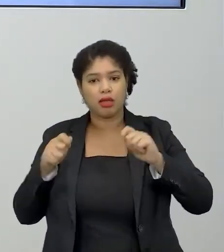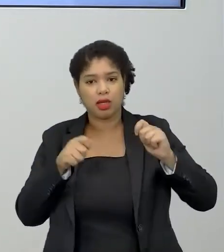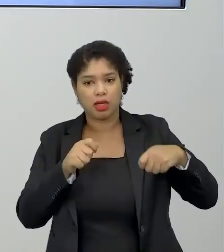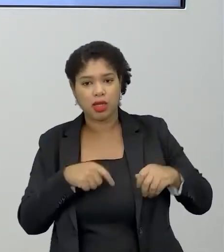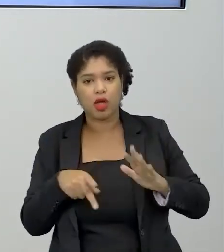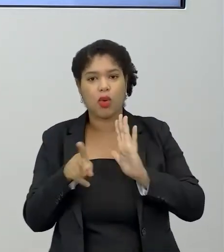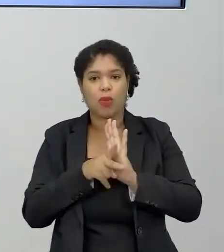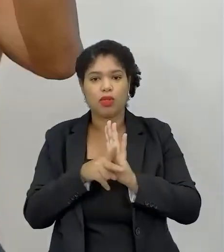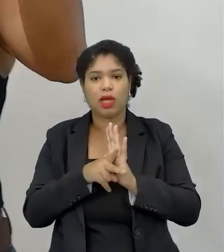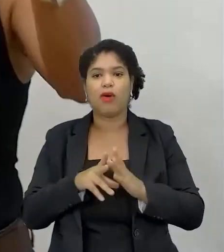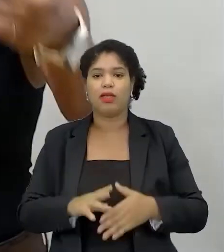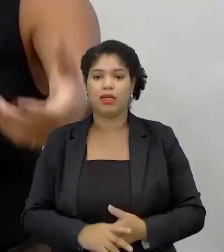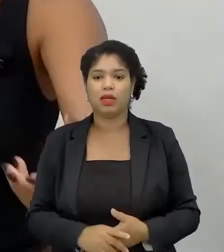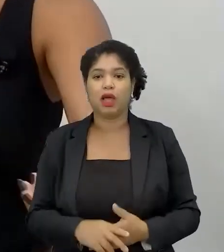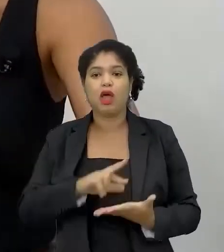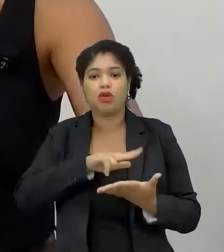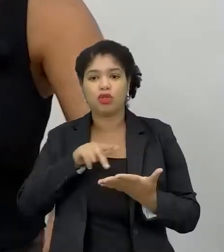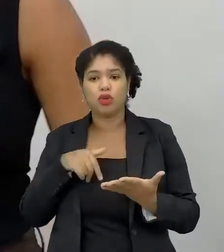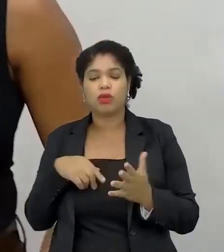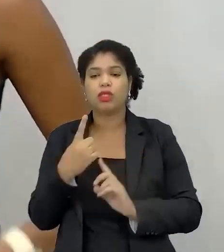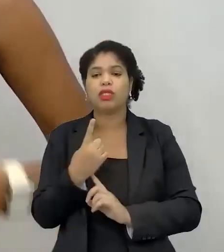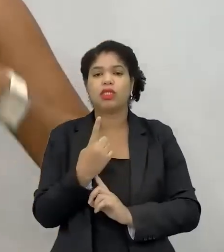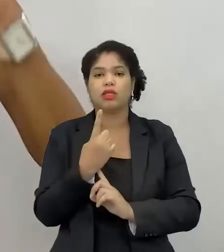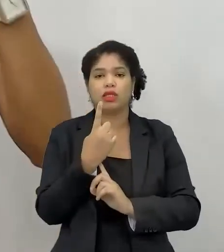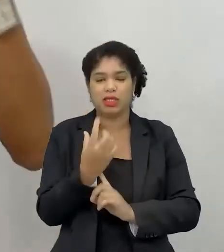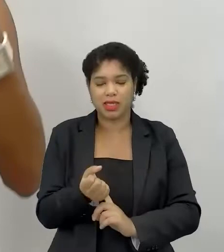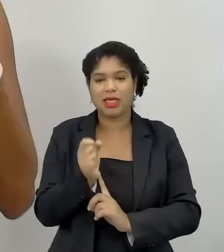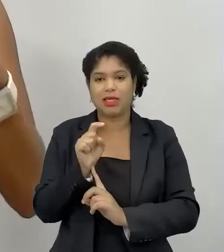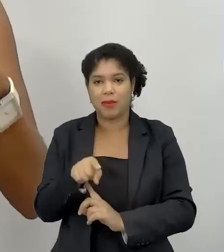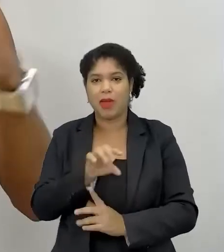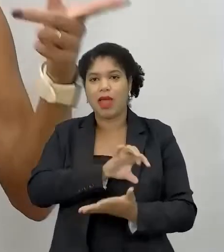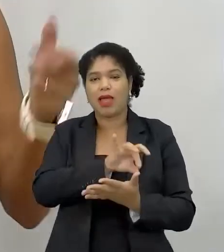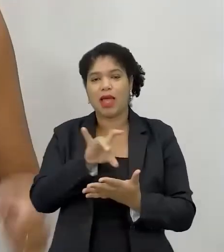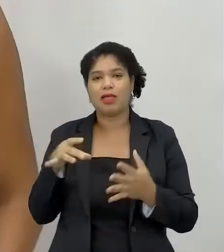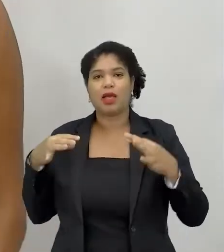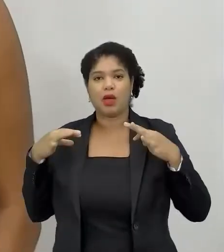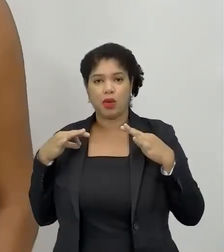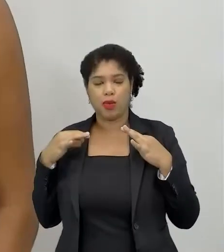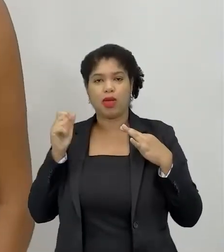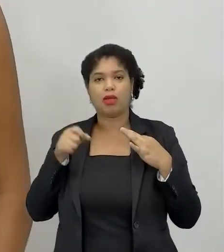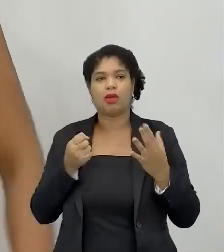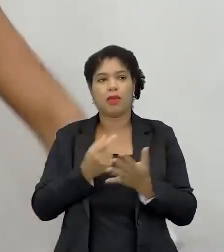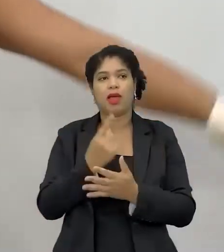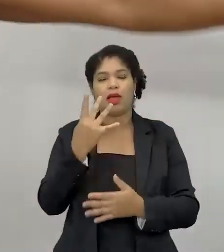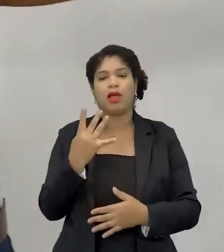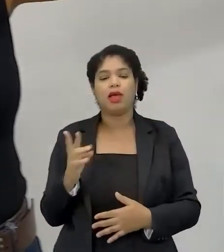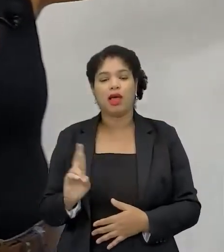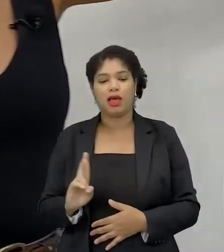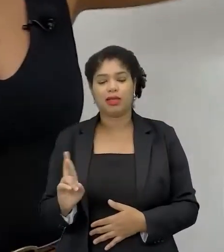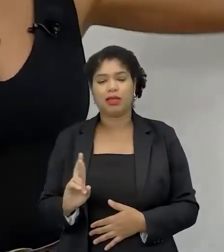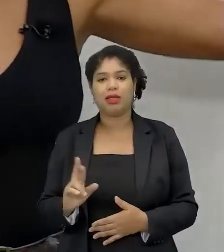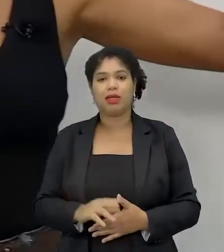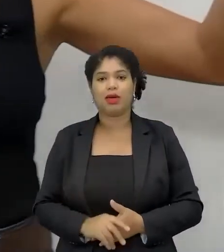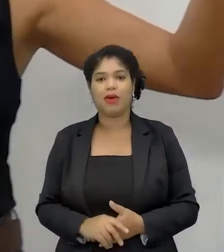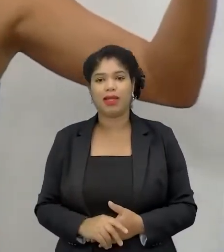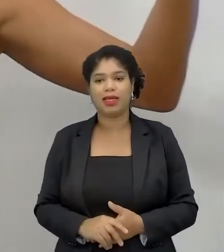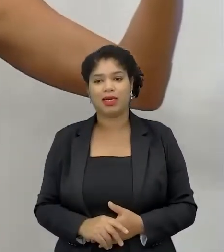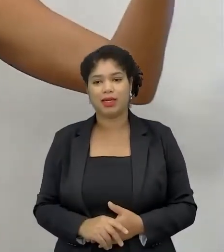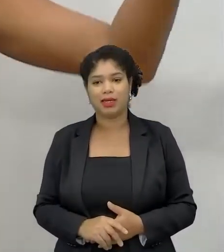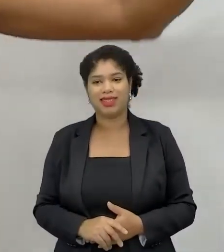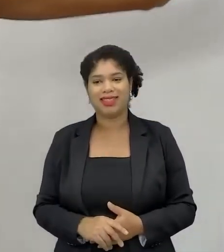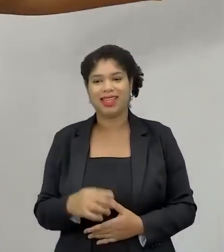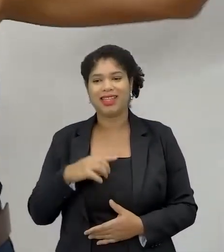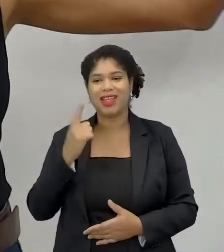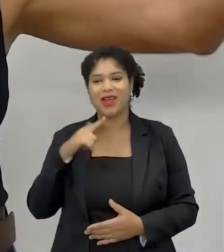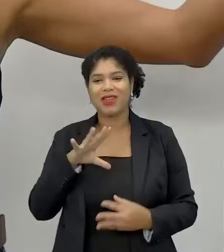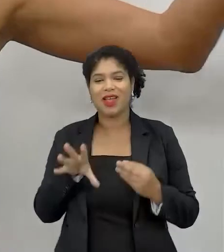já começa com um custo fixo de 6.000 e cada camiseta vai custar 14 reais. Se você aumentar mais, né?